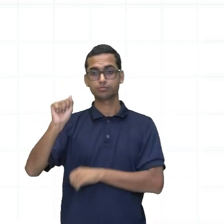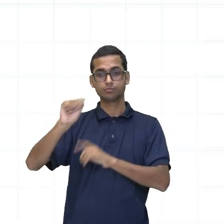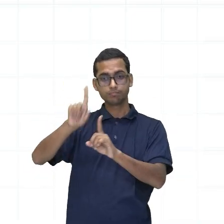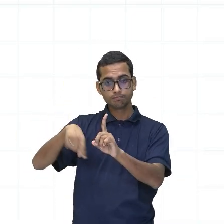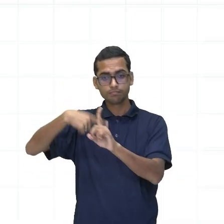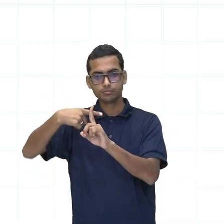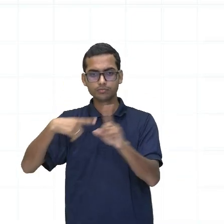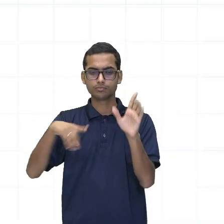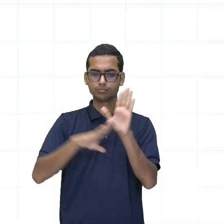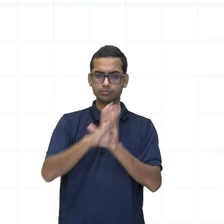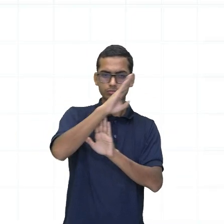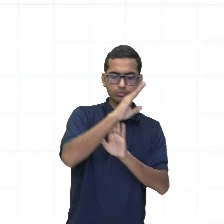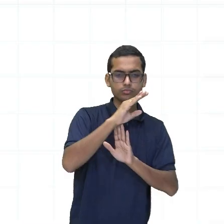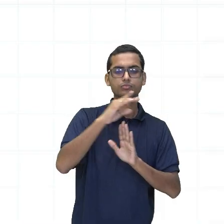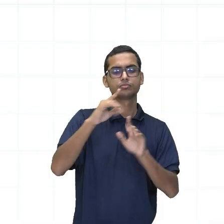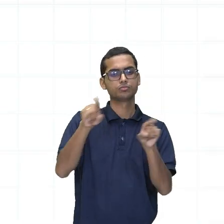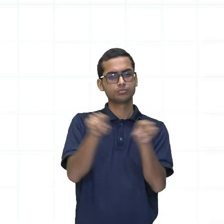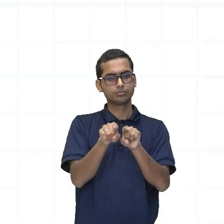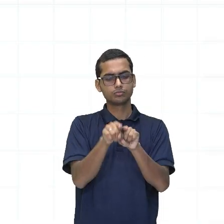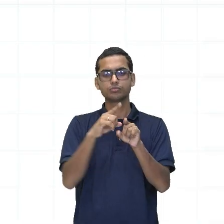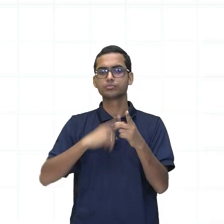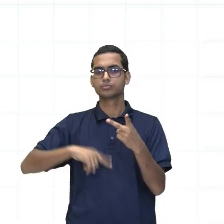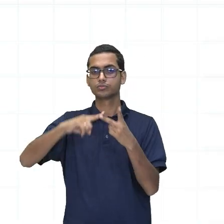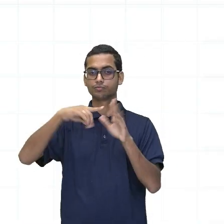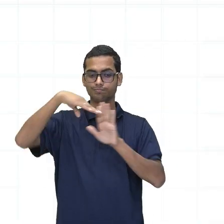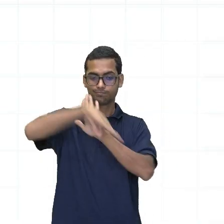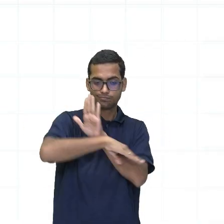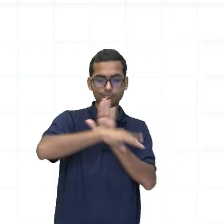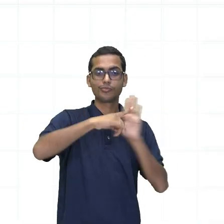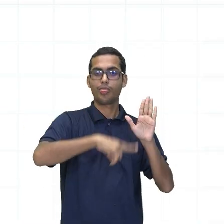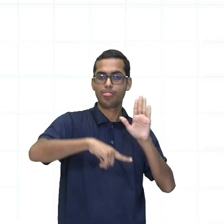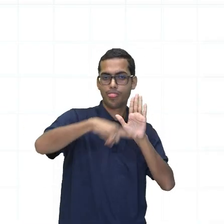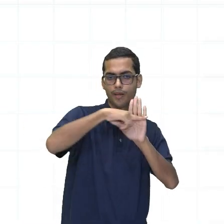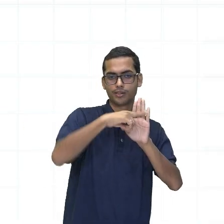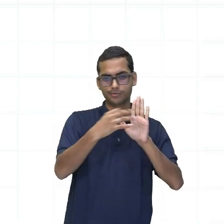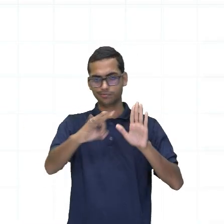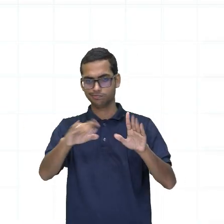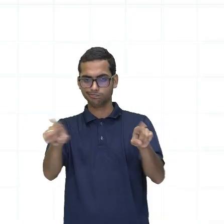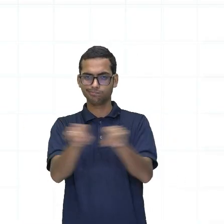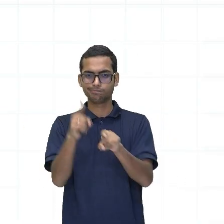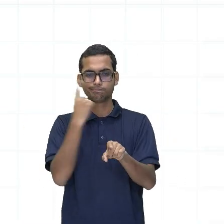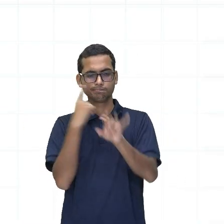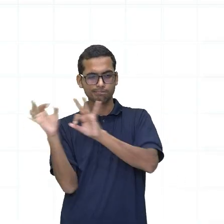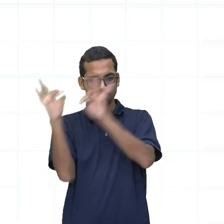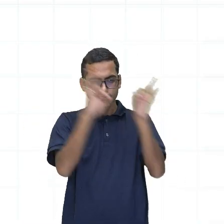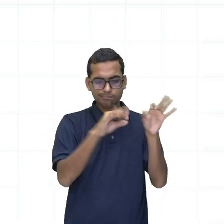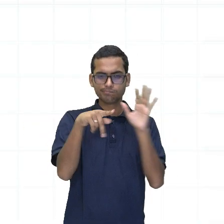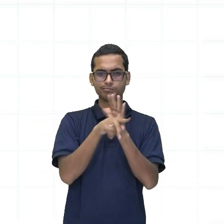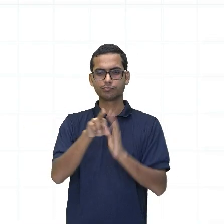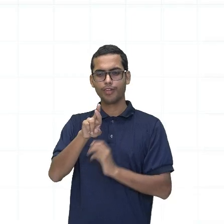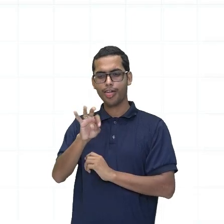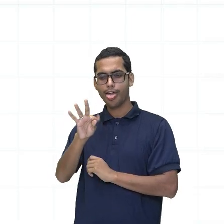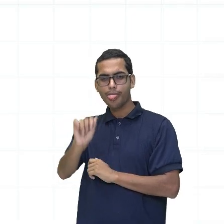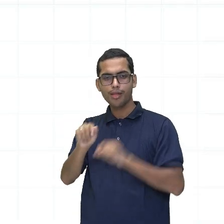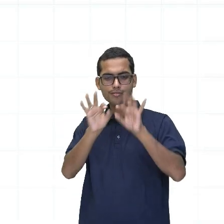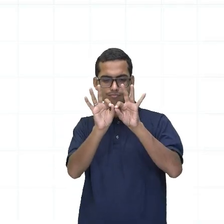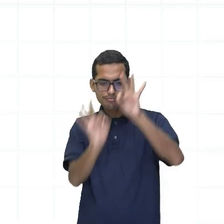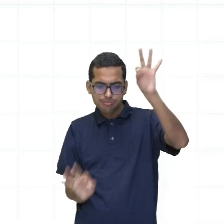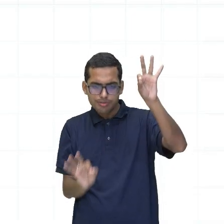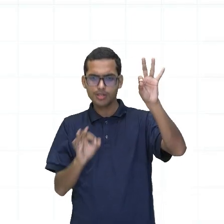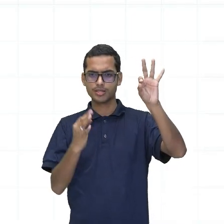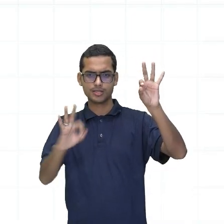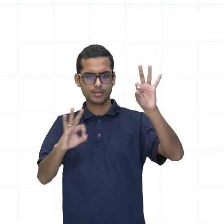é crescente. Quando A é negativo, a função é decrescente. E a gente verifica isso pela reta. Tá certo?